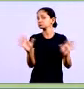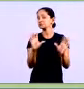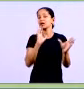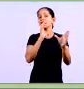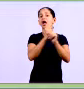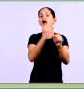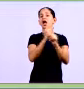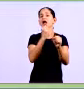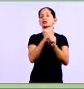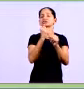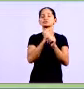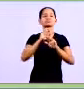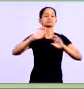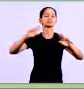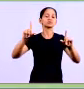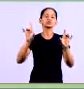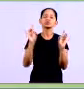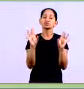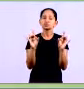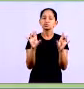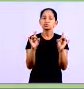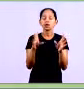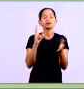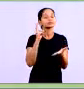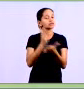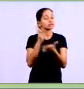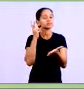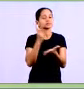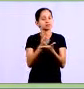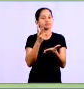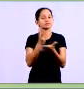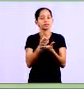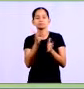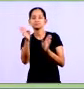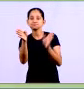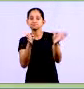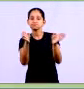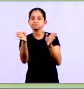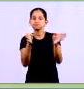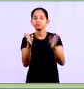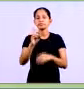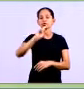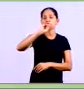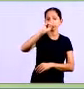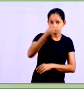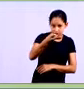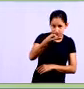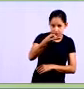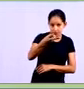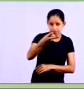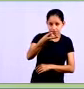caixa. Correto? Essas duas contas eu sempre vou ter. Quanto que eu tenho a pagar aqui? 2.000.